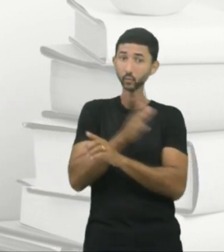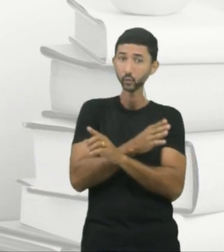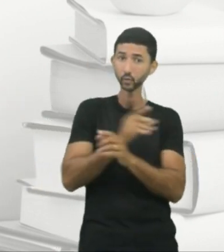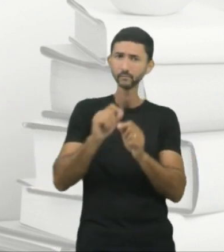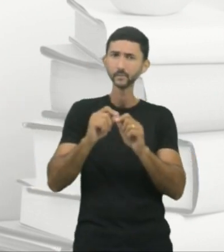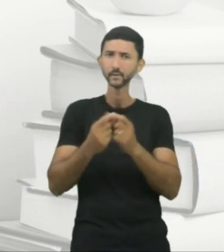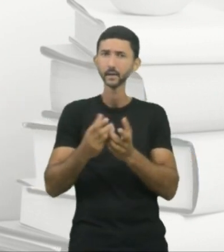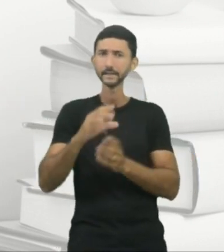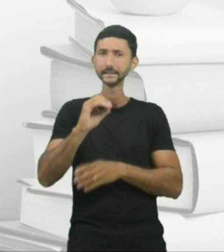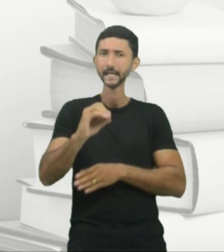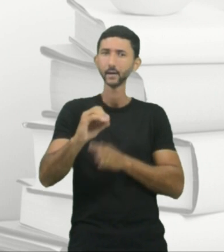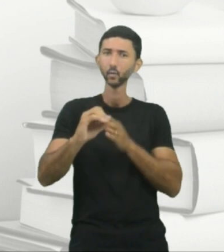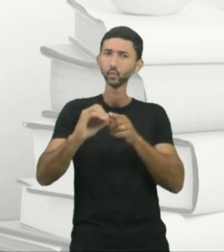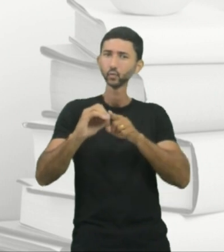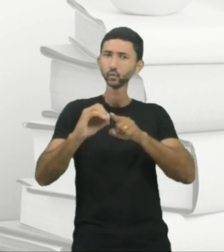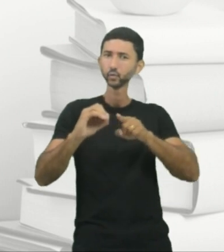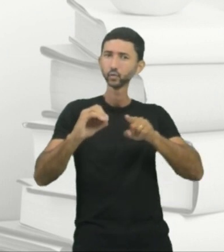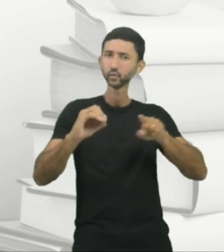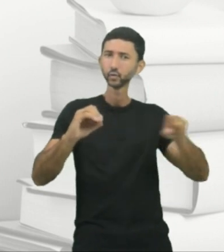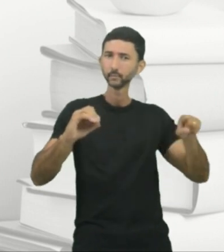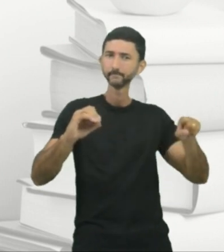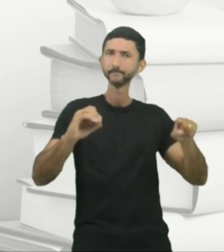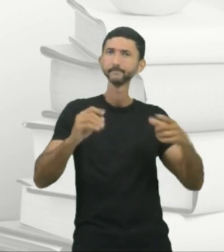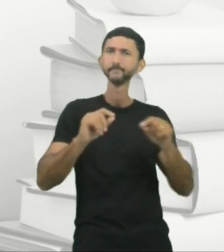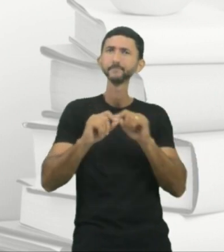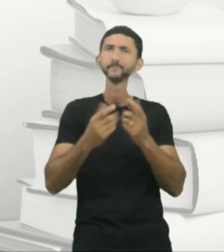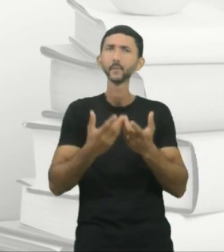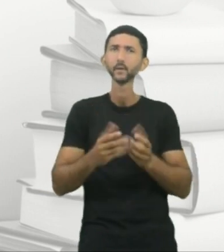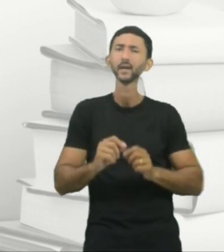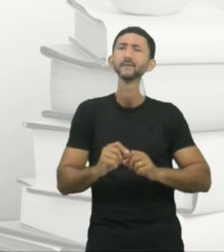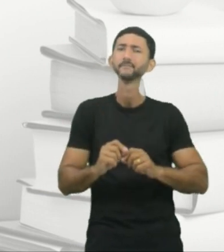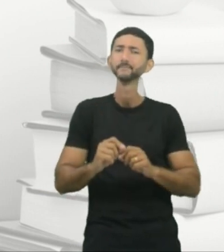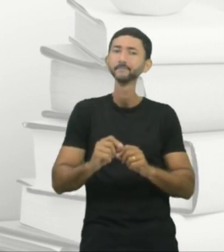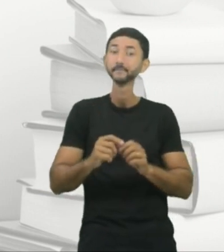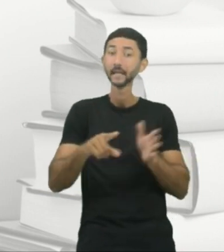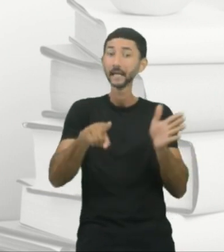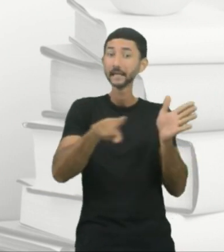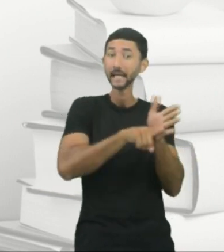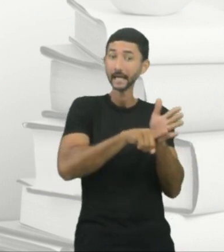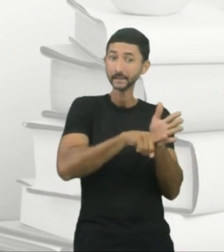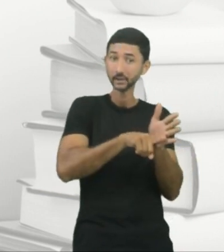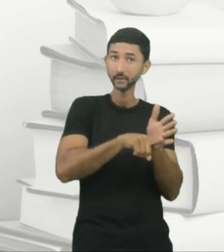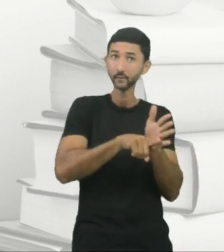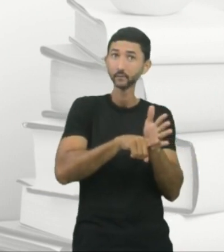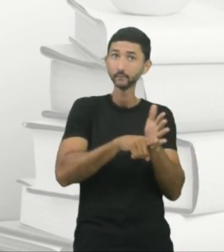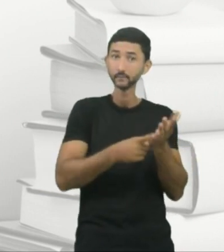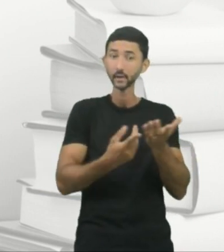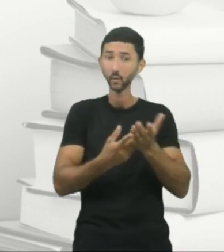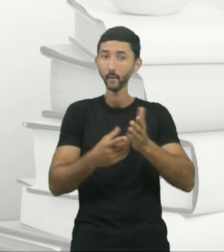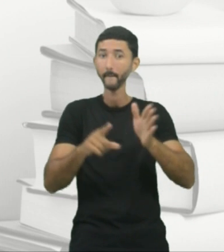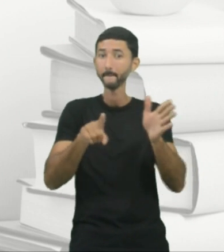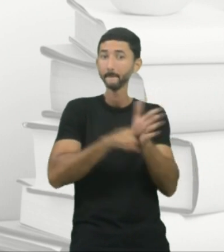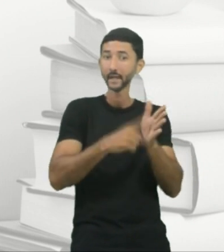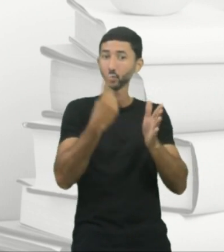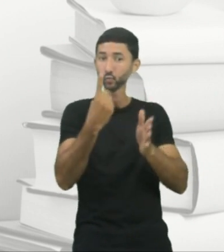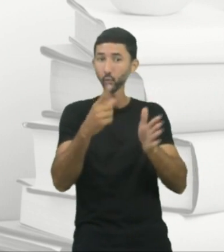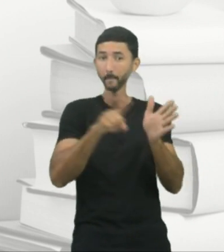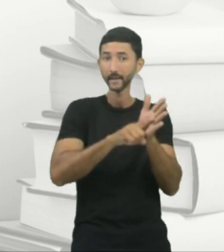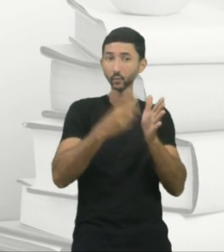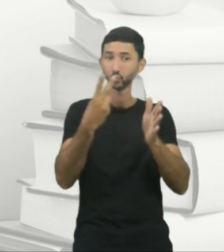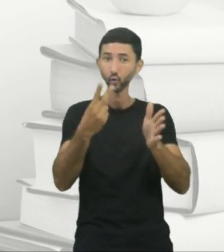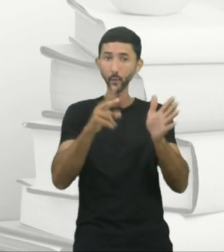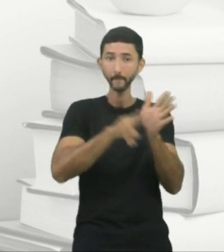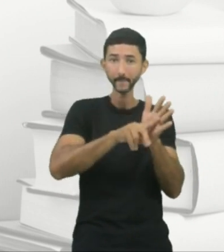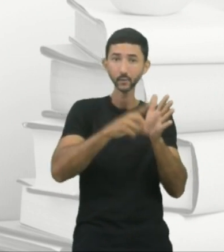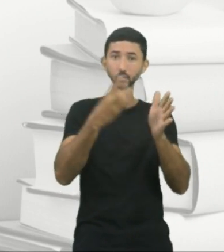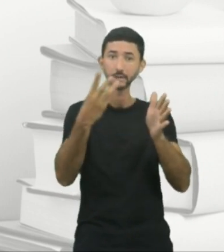eu também tenho os mesmos números, só que agora eles são negativos. Então, eu tenho, olha, menos 1,